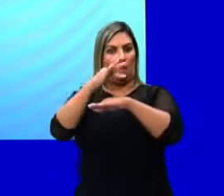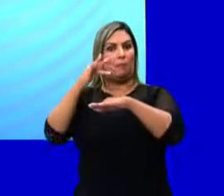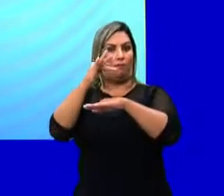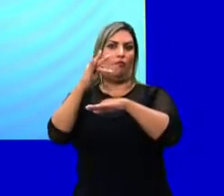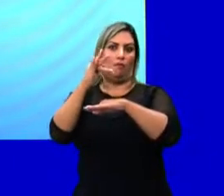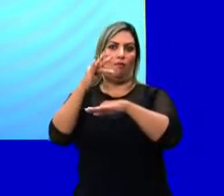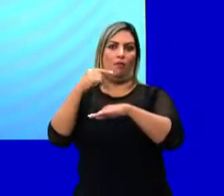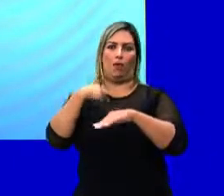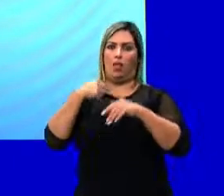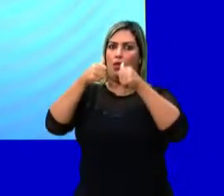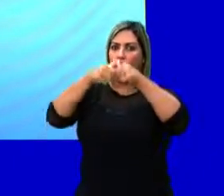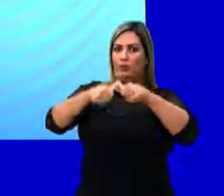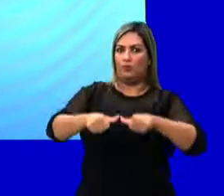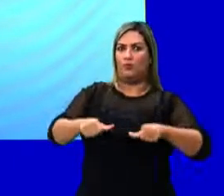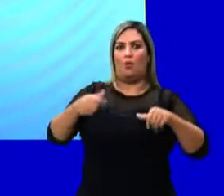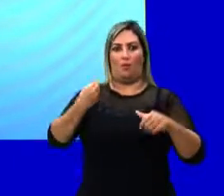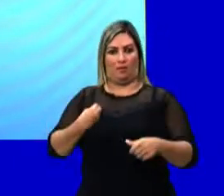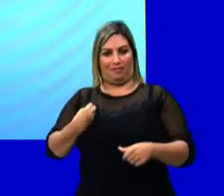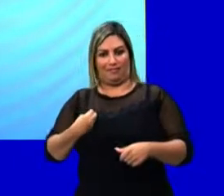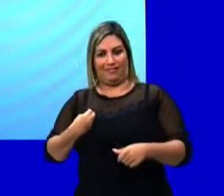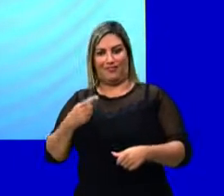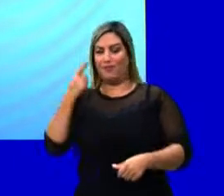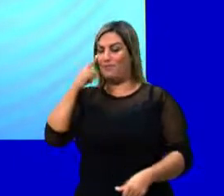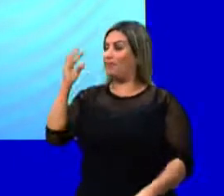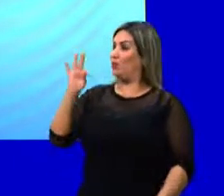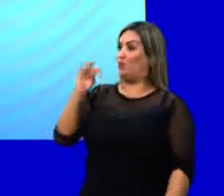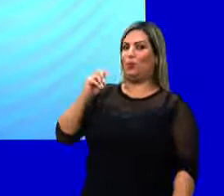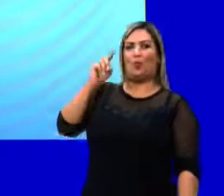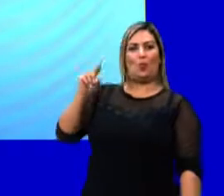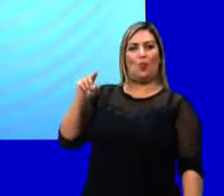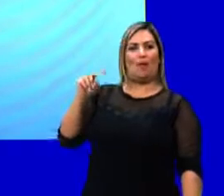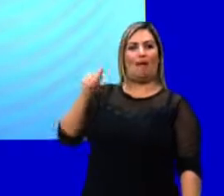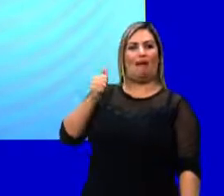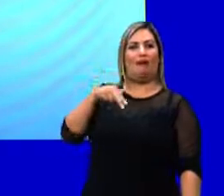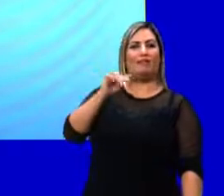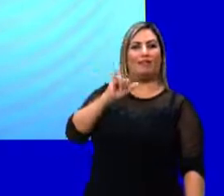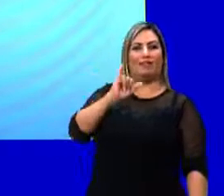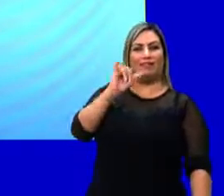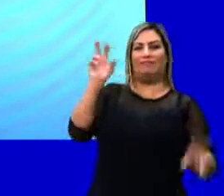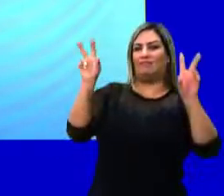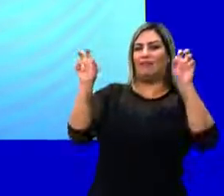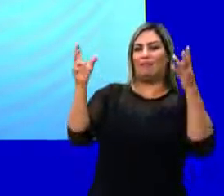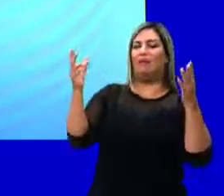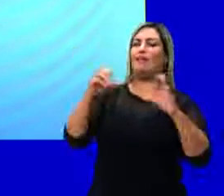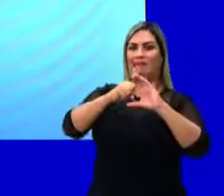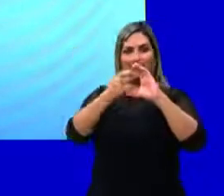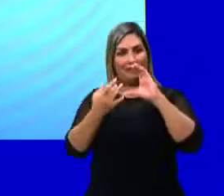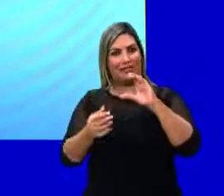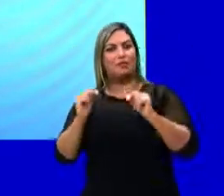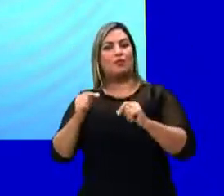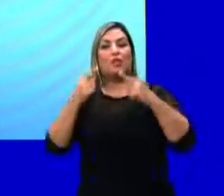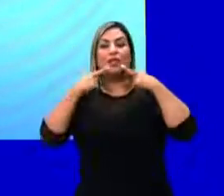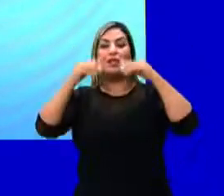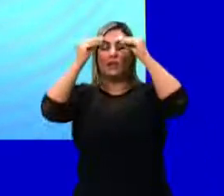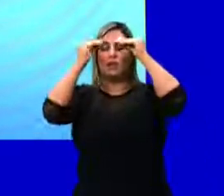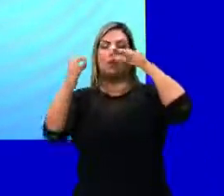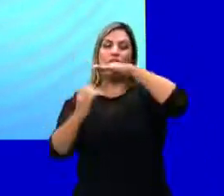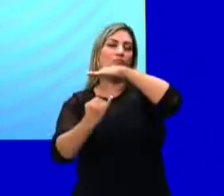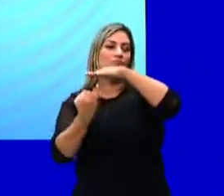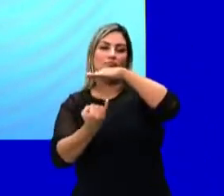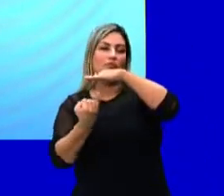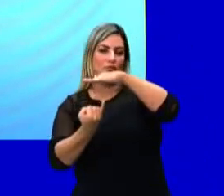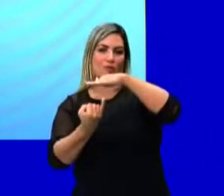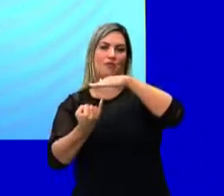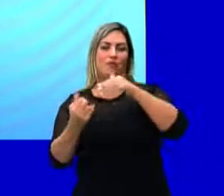estou aqui. E olha só como que ficou a palavra, né? Tô aqui. Então isso caracteriza essa linguagem